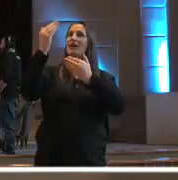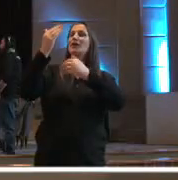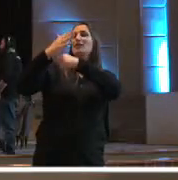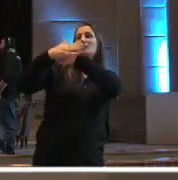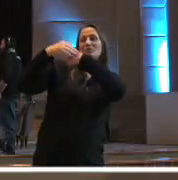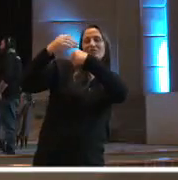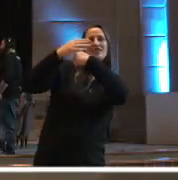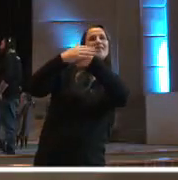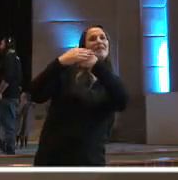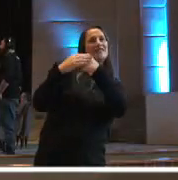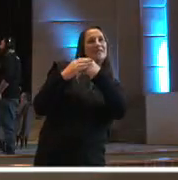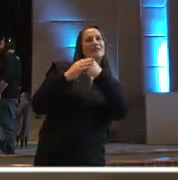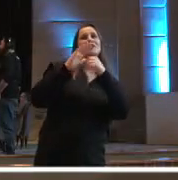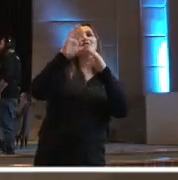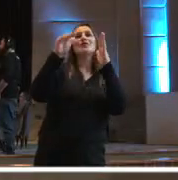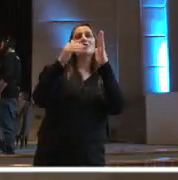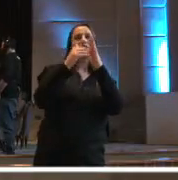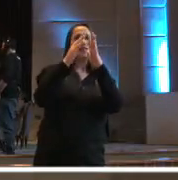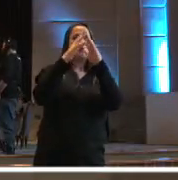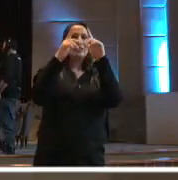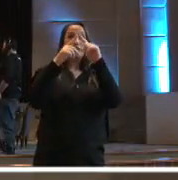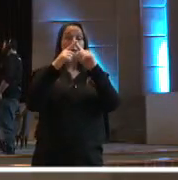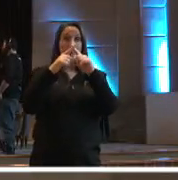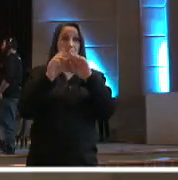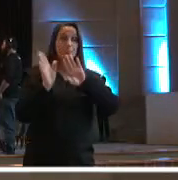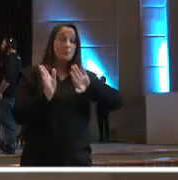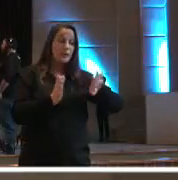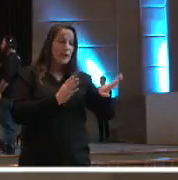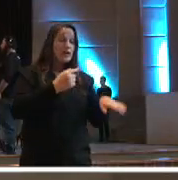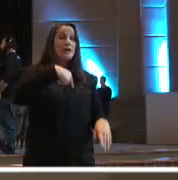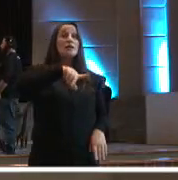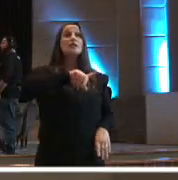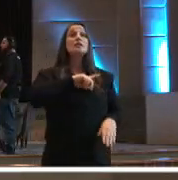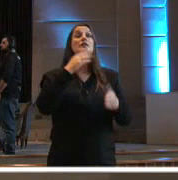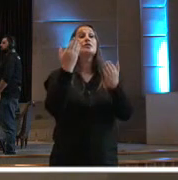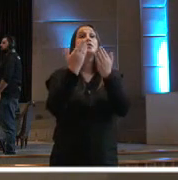Nós temos estudado a vida de Davi através dos seus salmos.